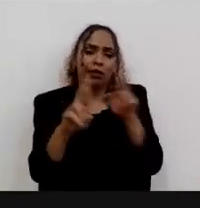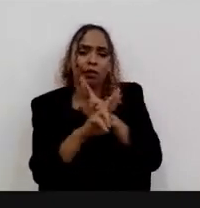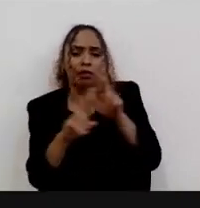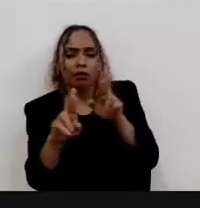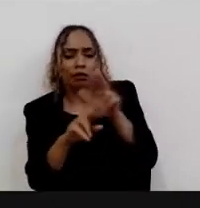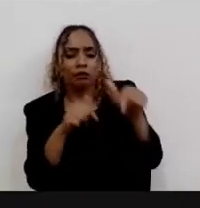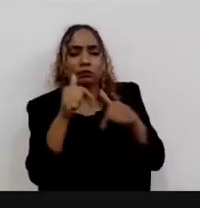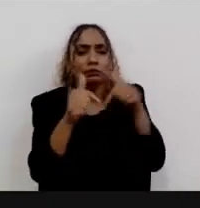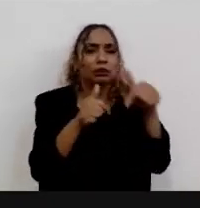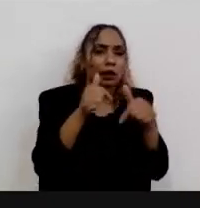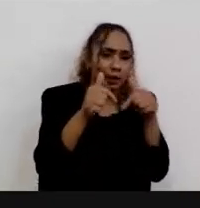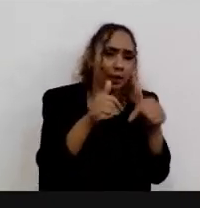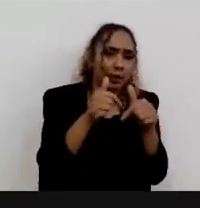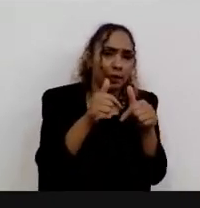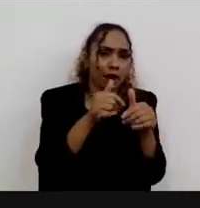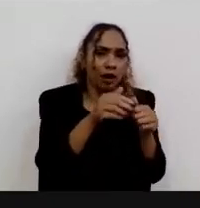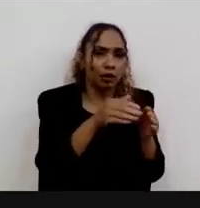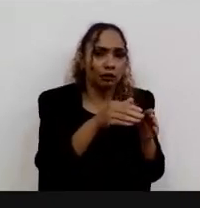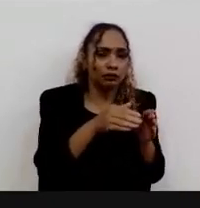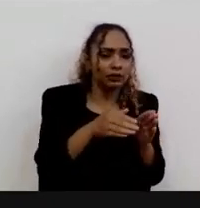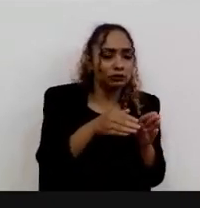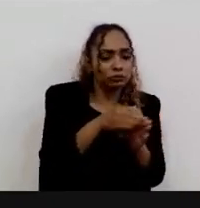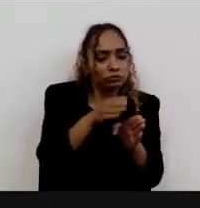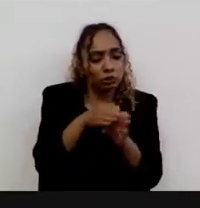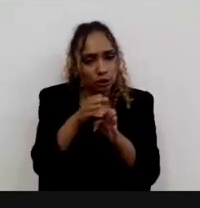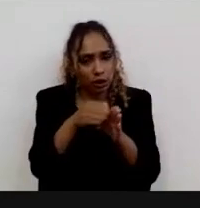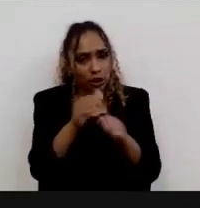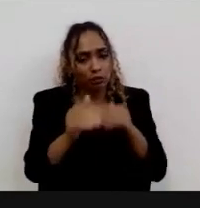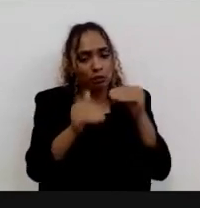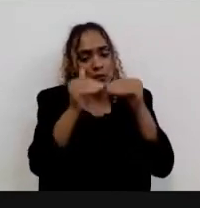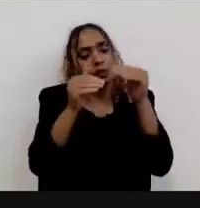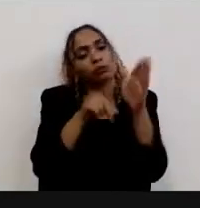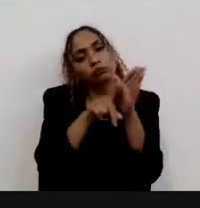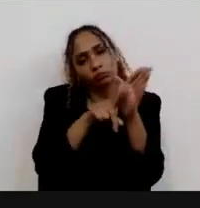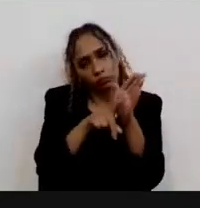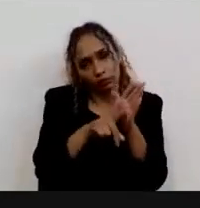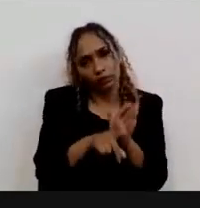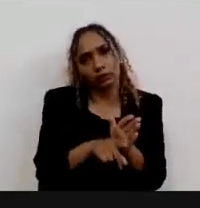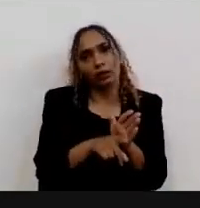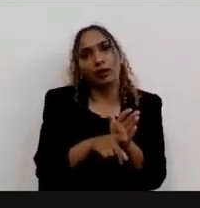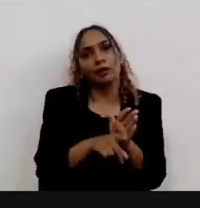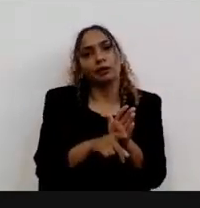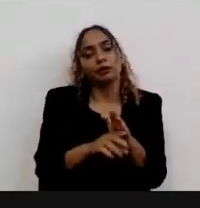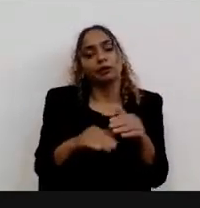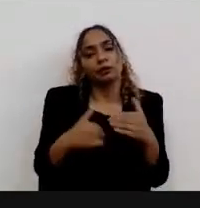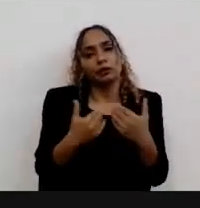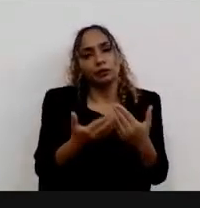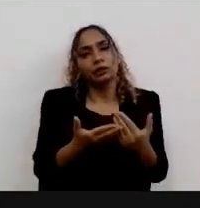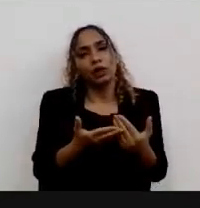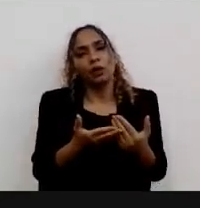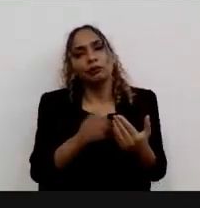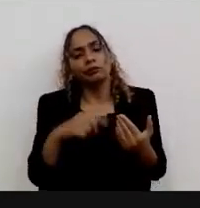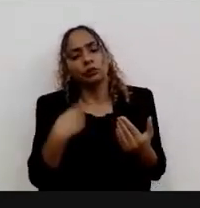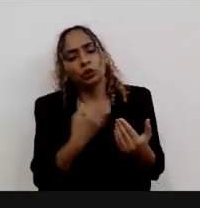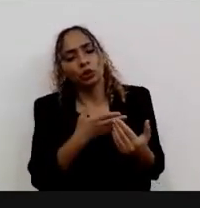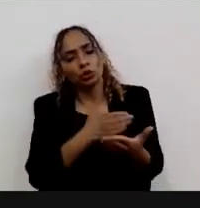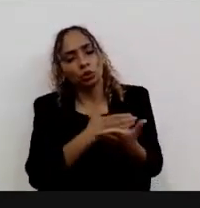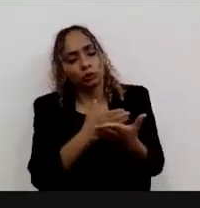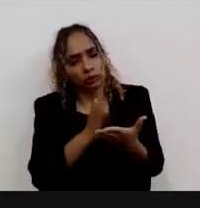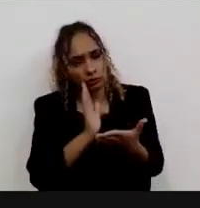ao trabalho, vai direcionar a gente para a continuidade da pesquisa, né? Mas, assim, a gente já começou as